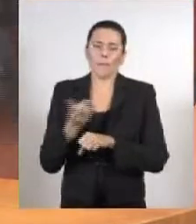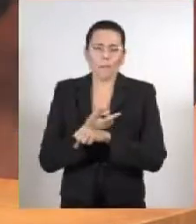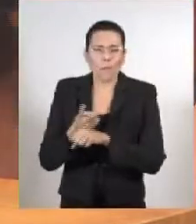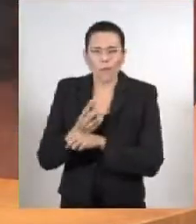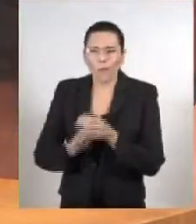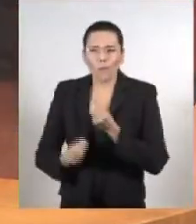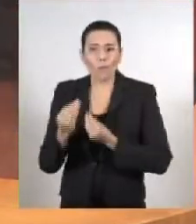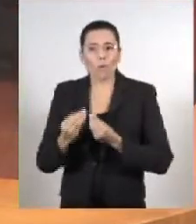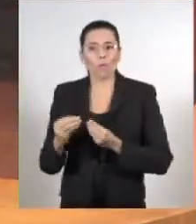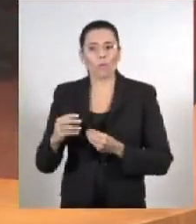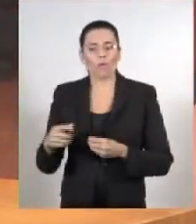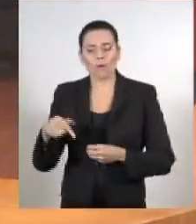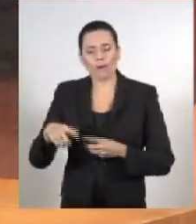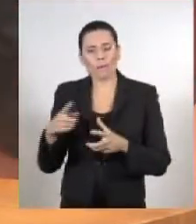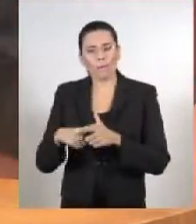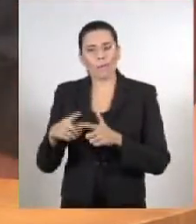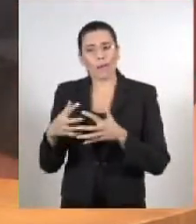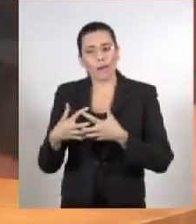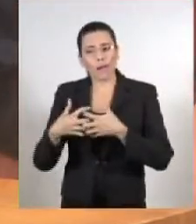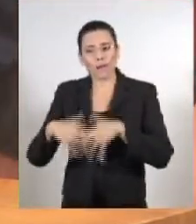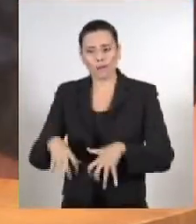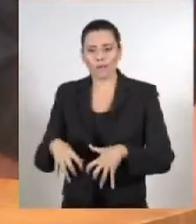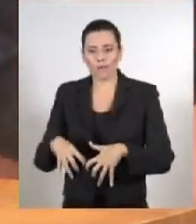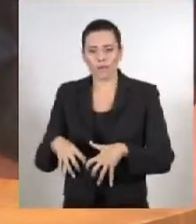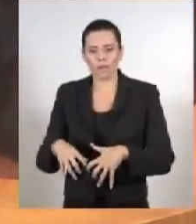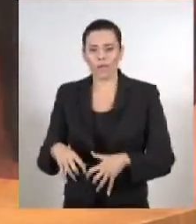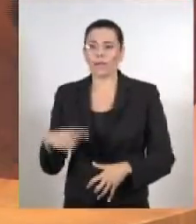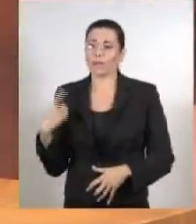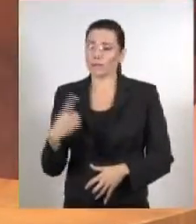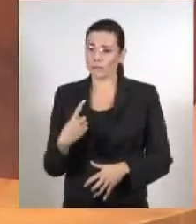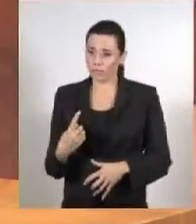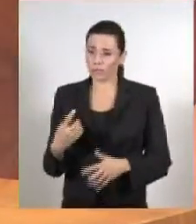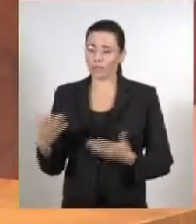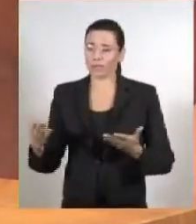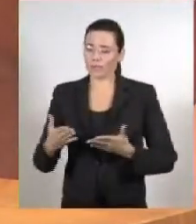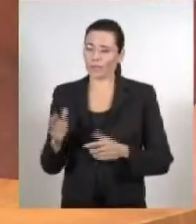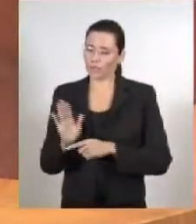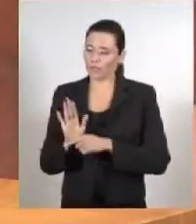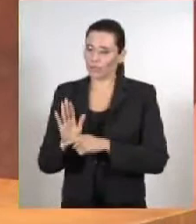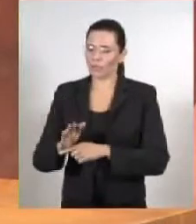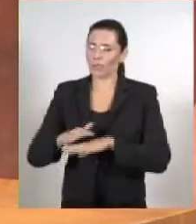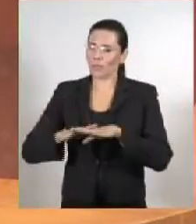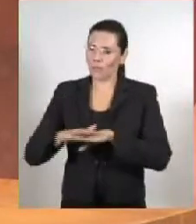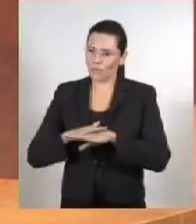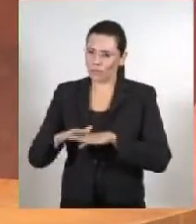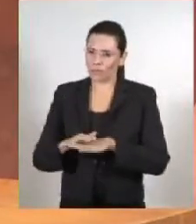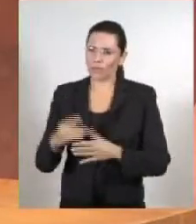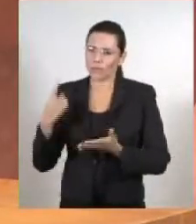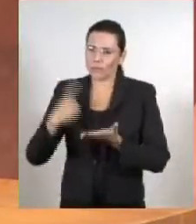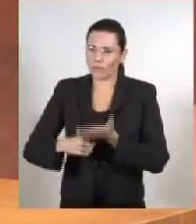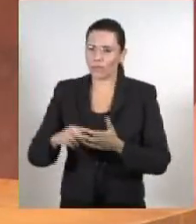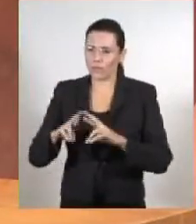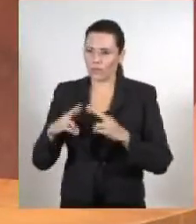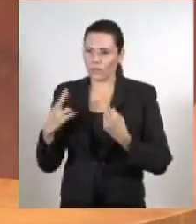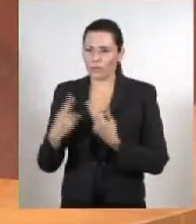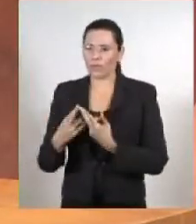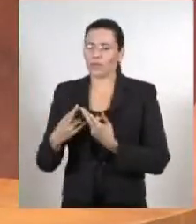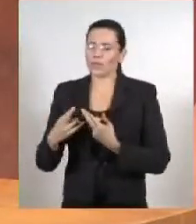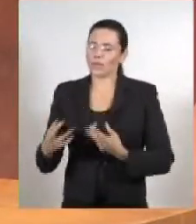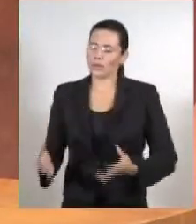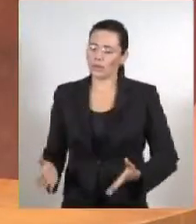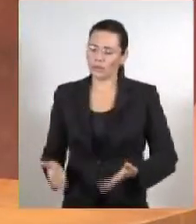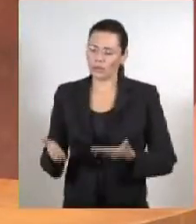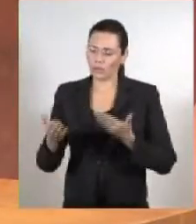esse parlamento de poder intermediar, ser interlocutores para que nós possamos realmente fortalecer a todos do Estado do